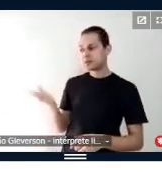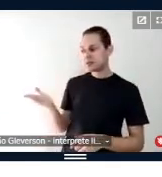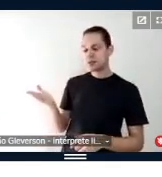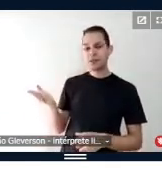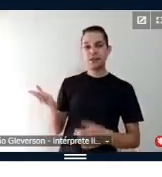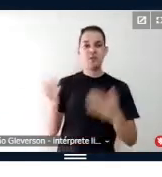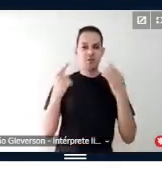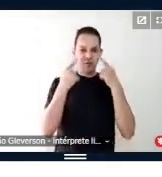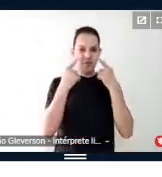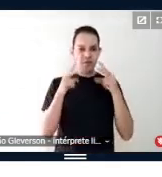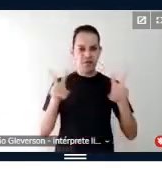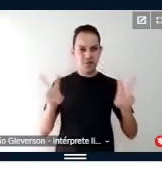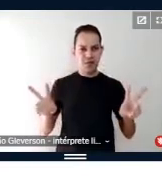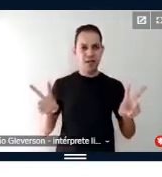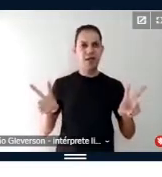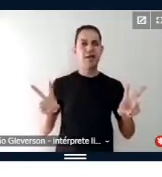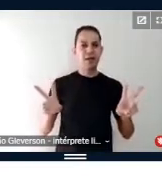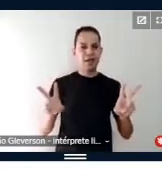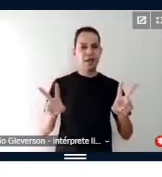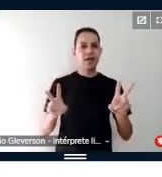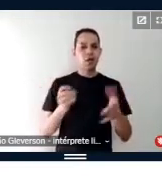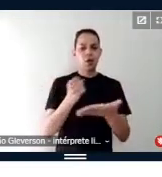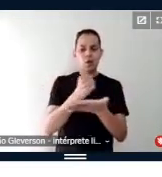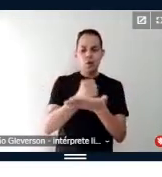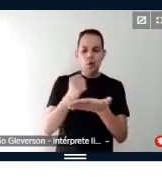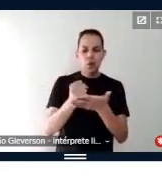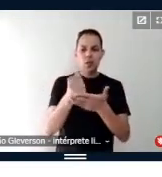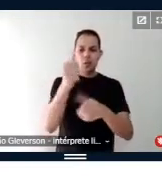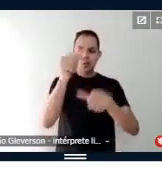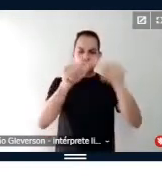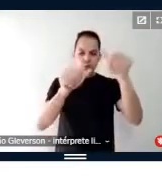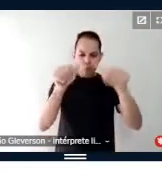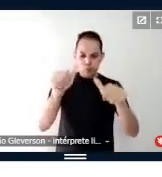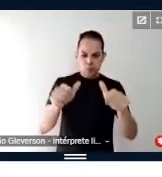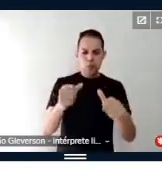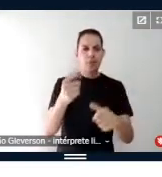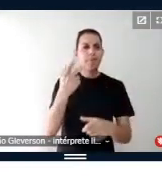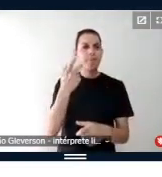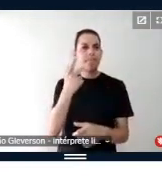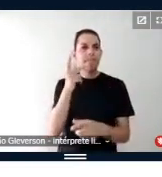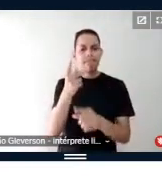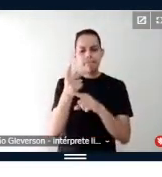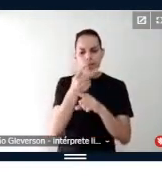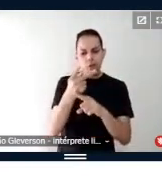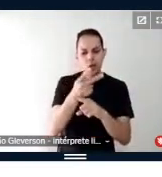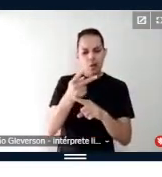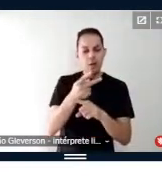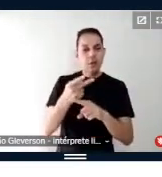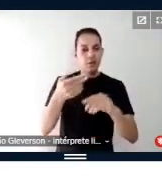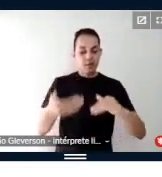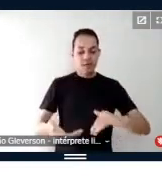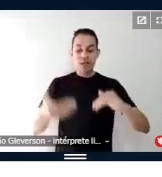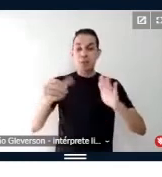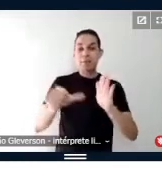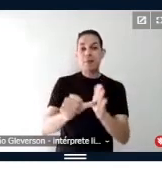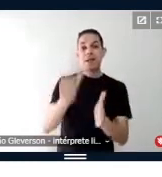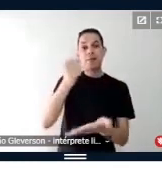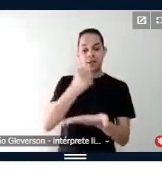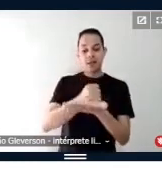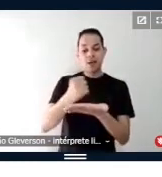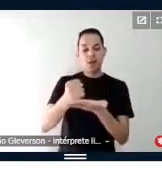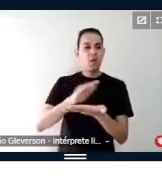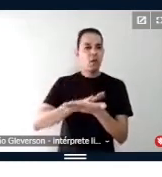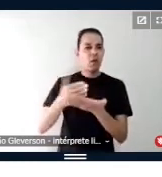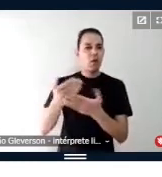identificar nesses contratos. Primeiro, um pioneirismo do Congresso Nacional na contratação de intérpretes, que começou lá em